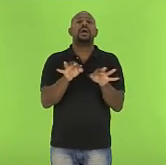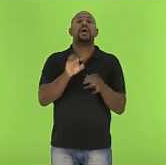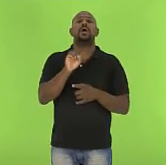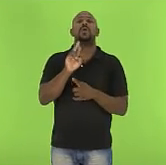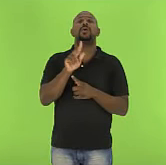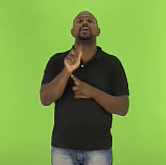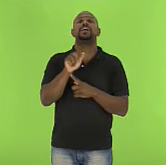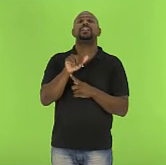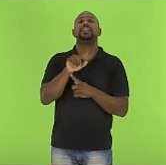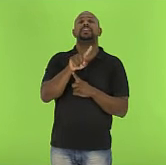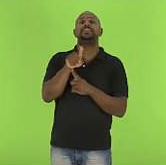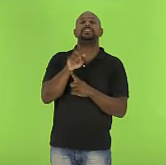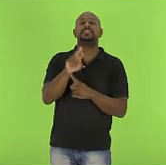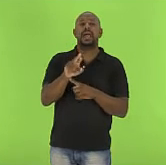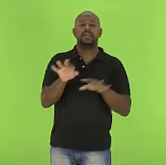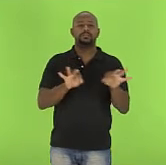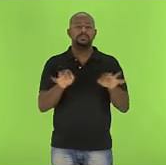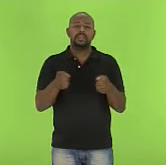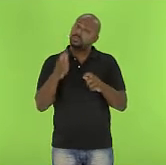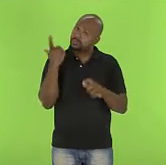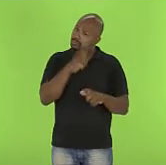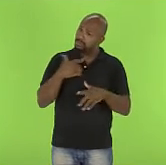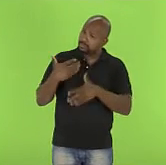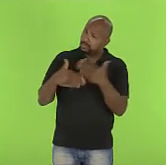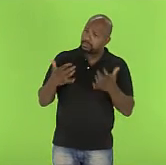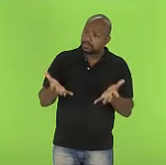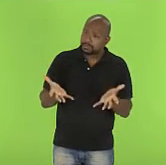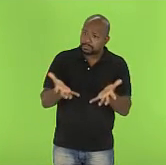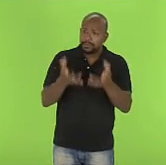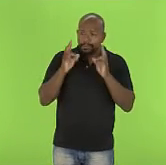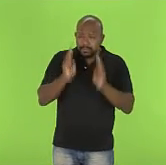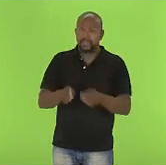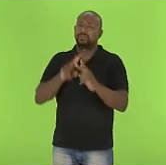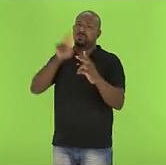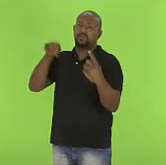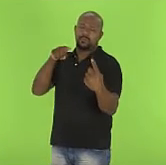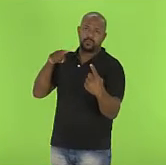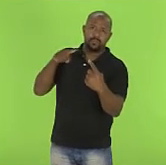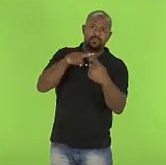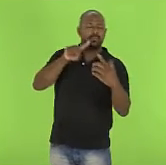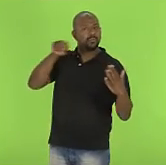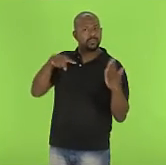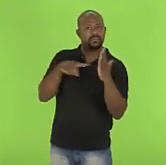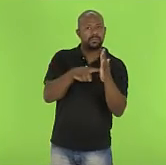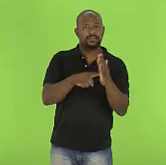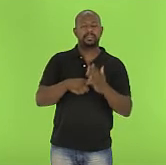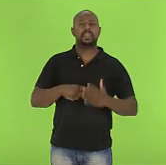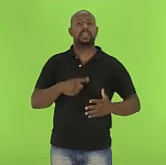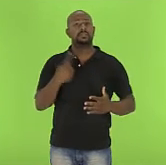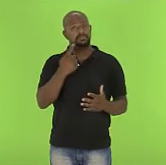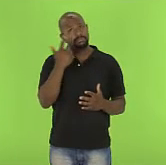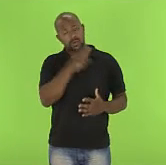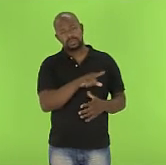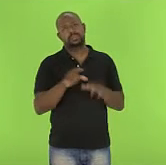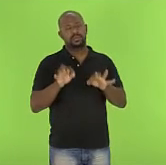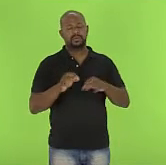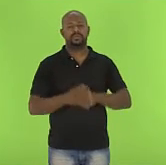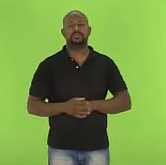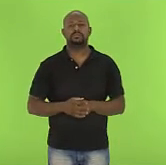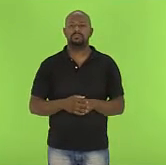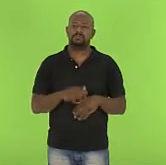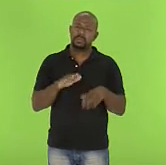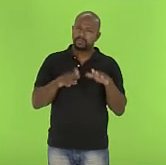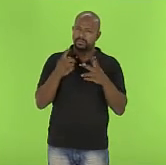uma questão de organização para que todo mundo consiga andar junto e caminhar para o mesmo foco. E a gente conseguiu